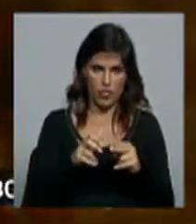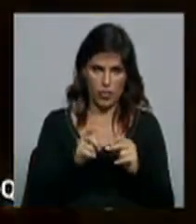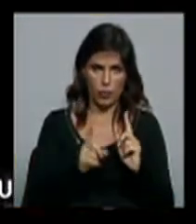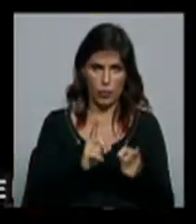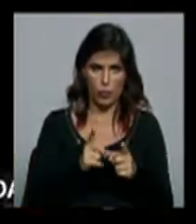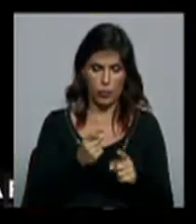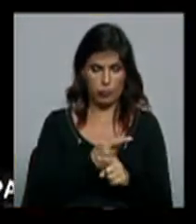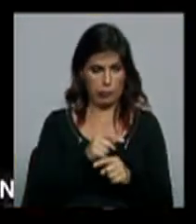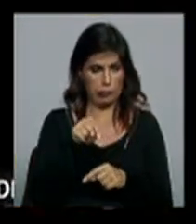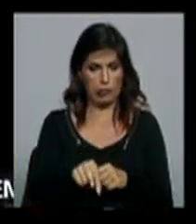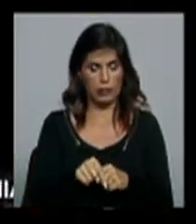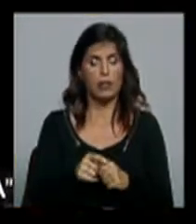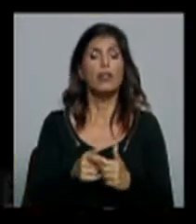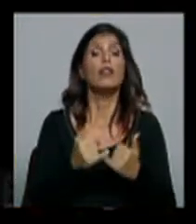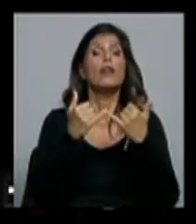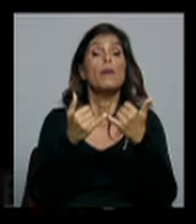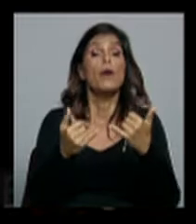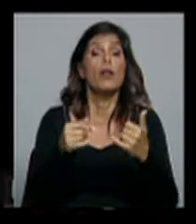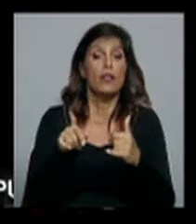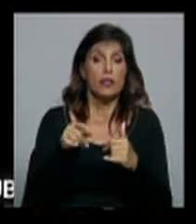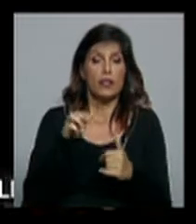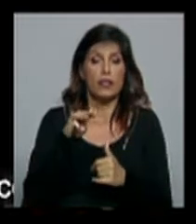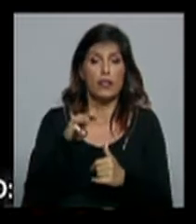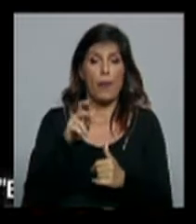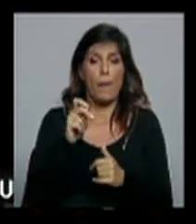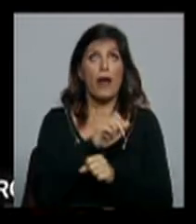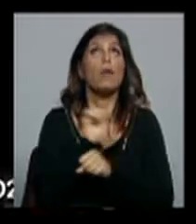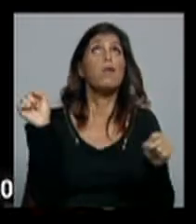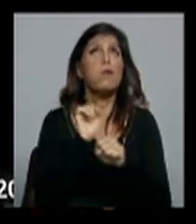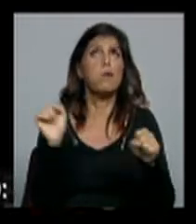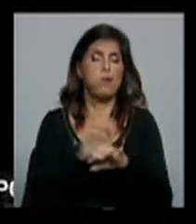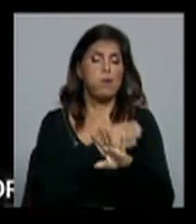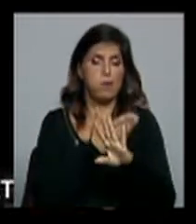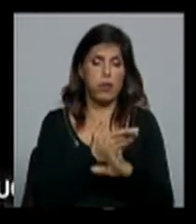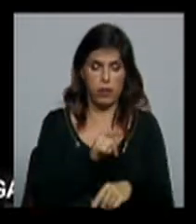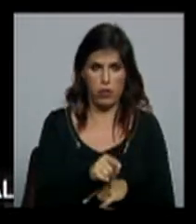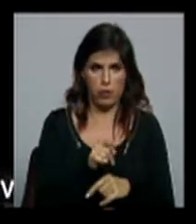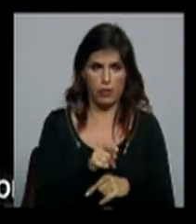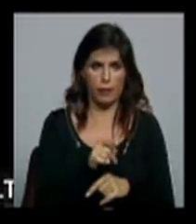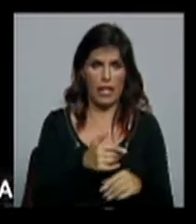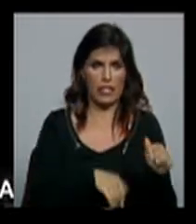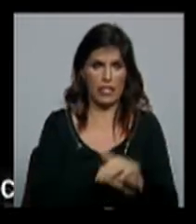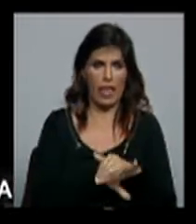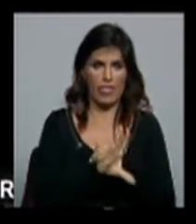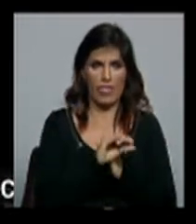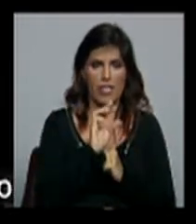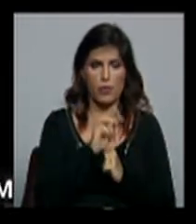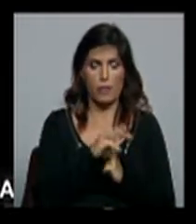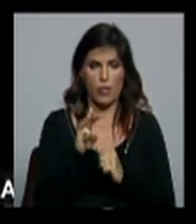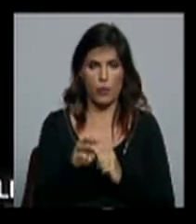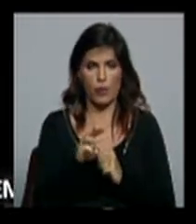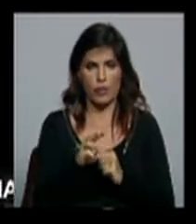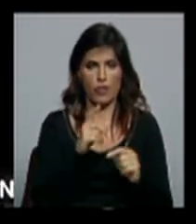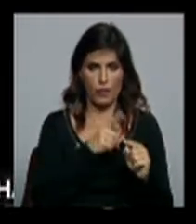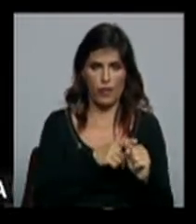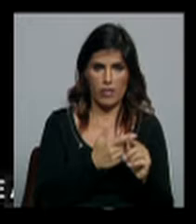evento Carrington, e depois as mega explosões, as mega flares, que são até cerca de 10 milhões de vezes mais energéticas.